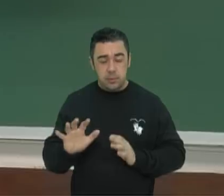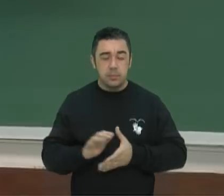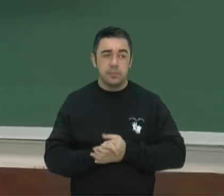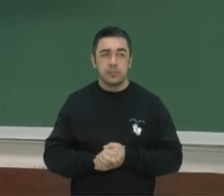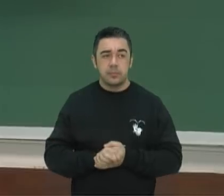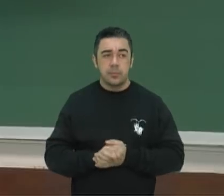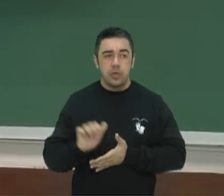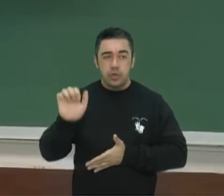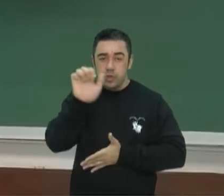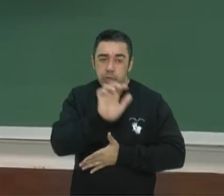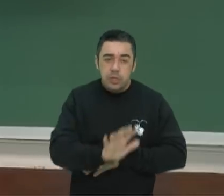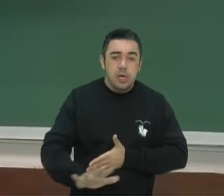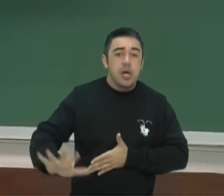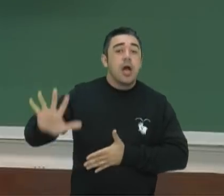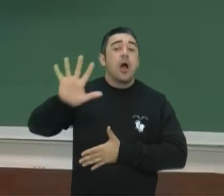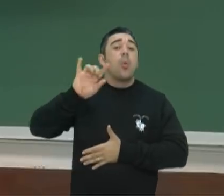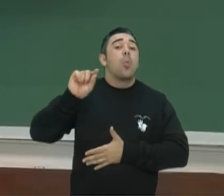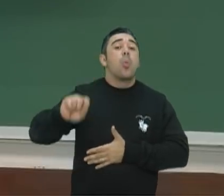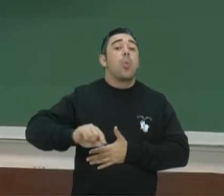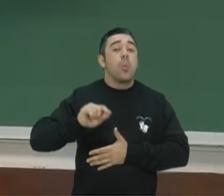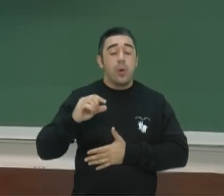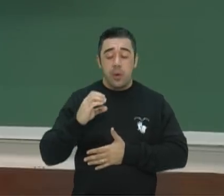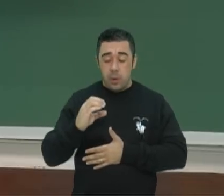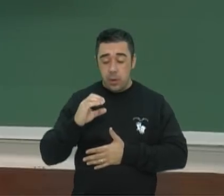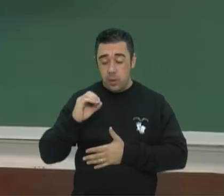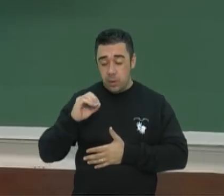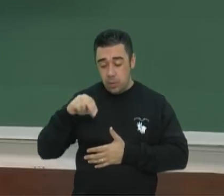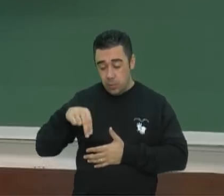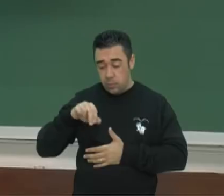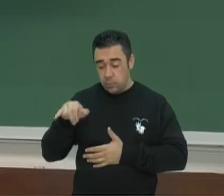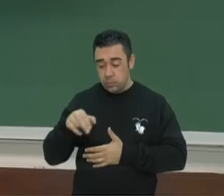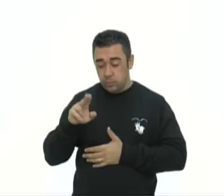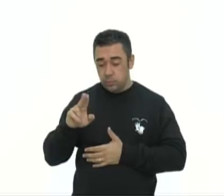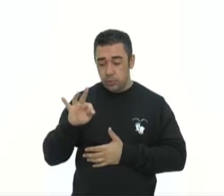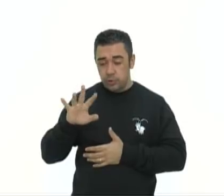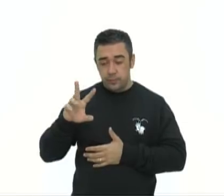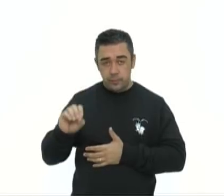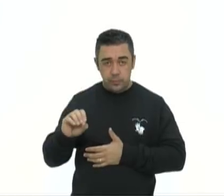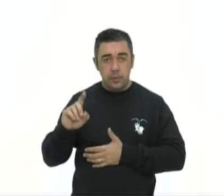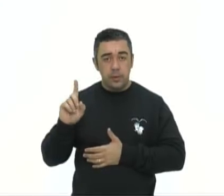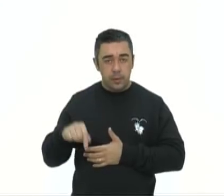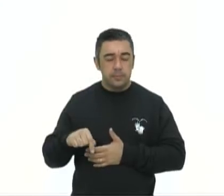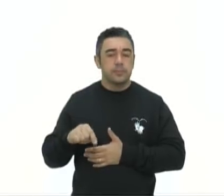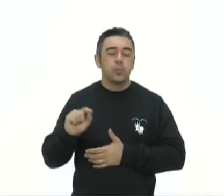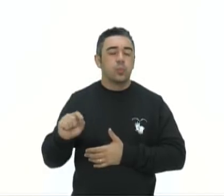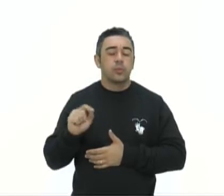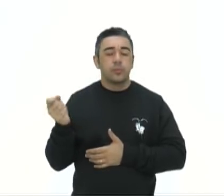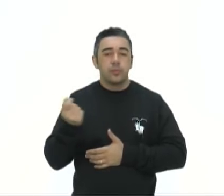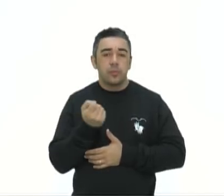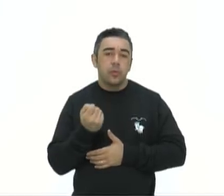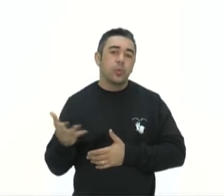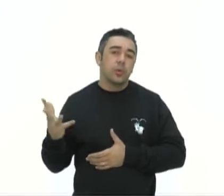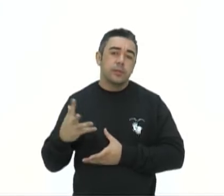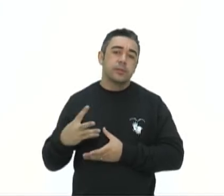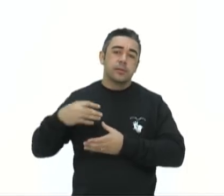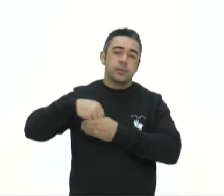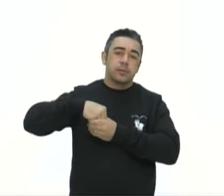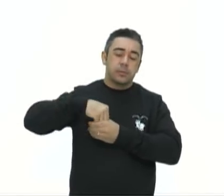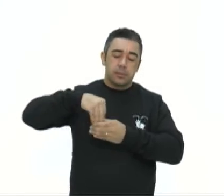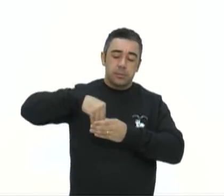modo geral, o que são tecidos conjuntivos? São tecidos que apresentam uma grande quantidade de